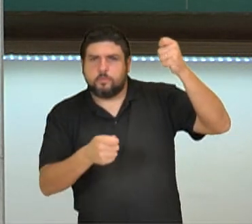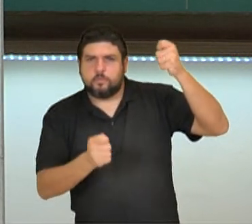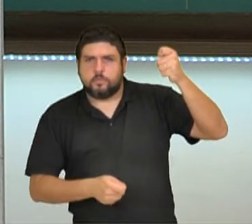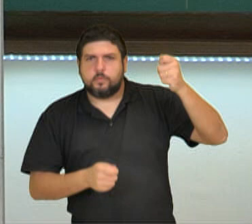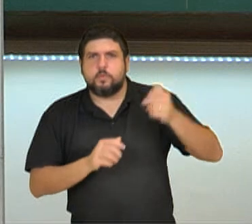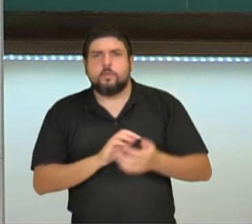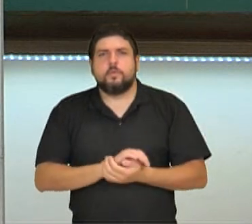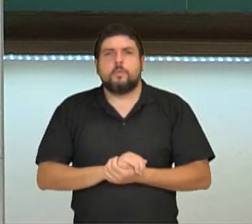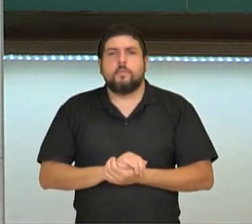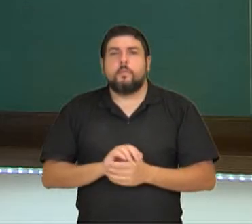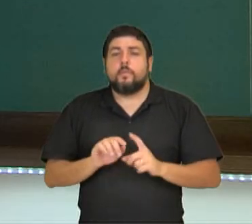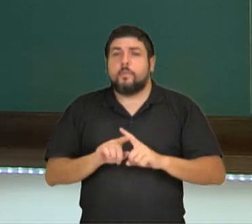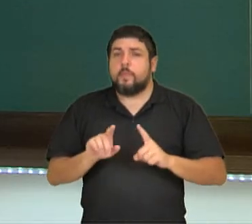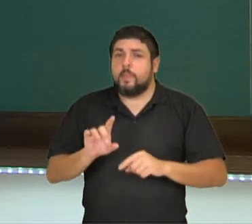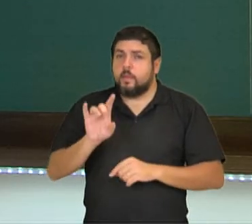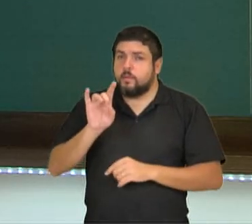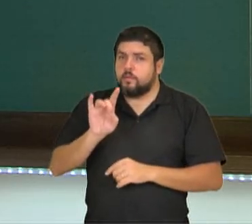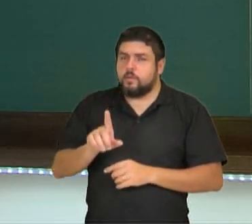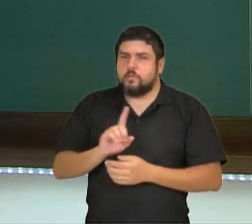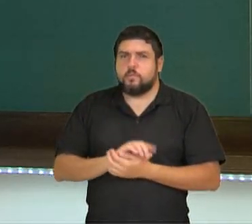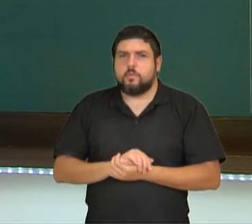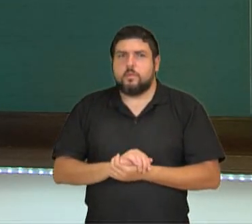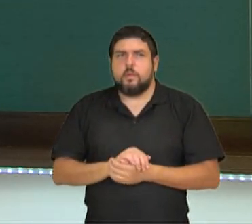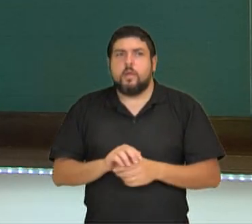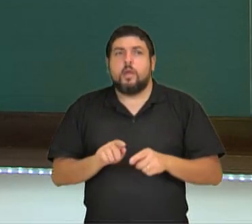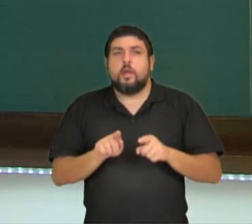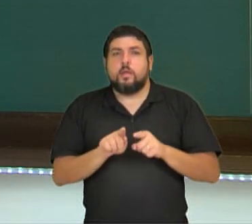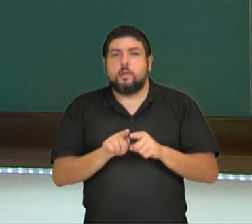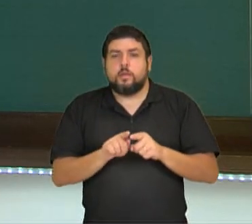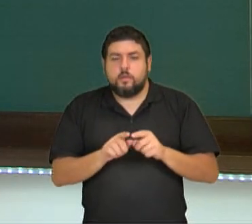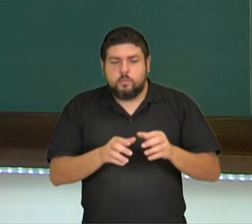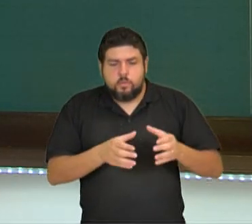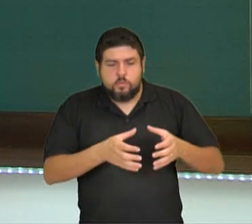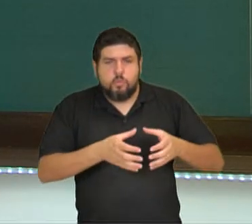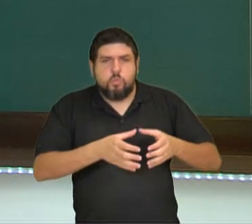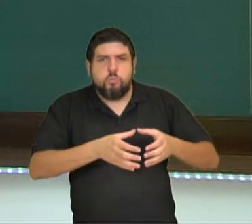é só isso. O tamanho da cabaça